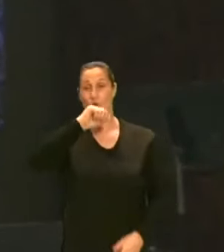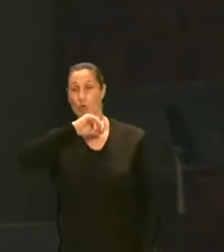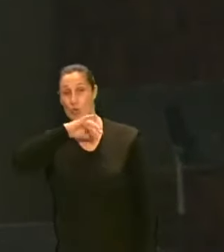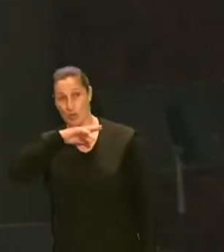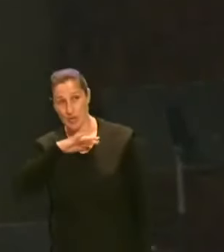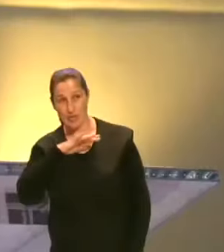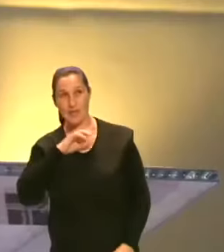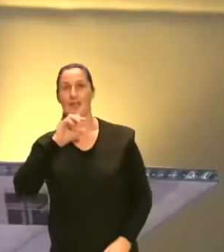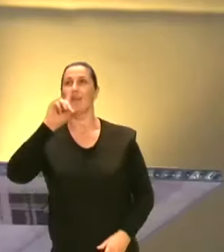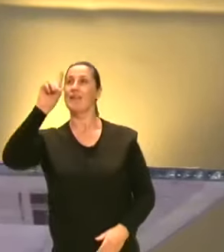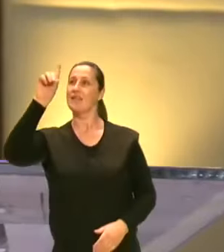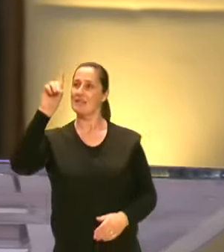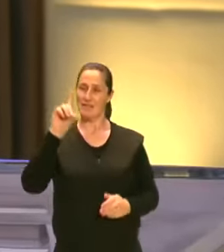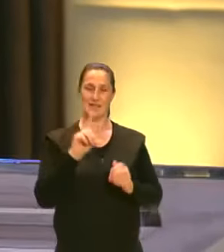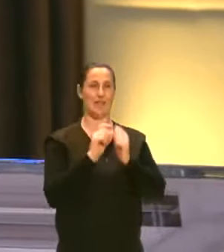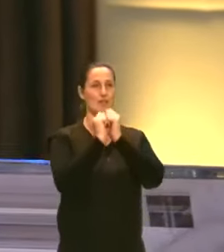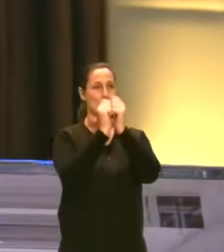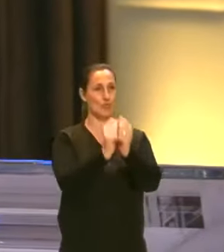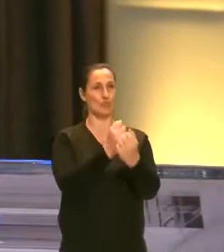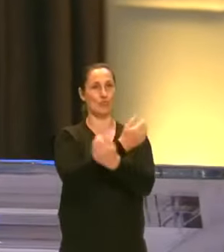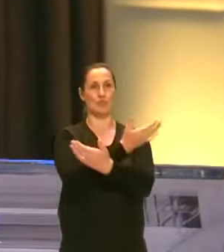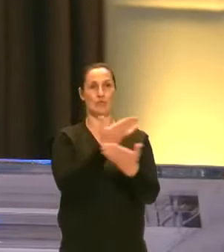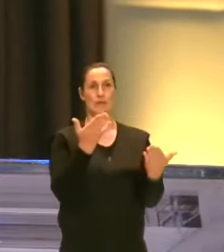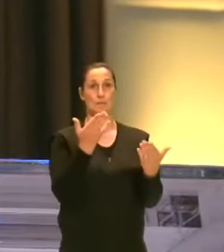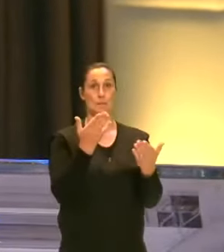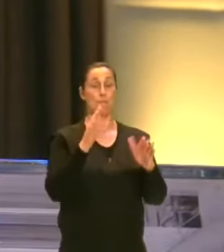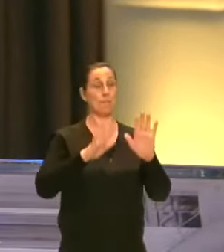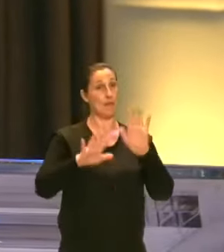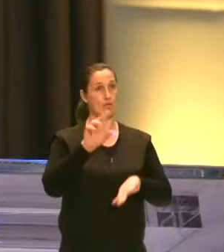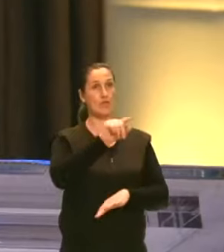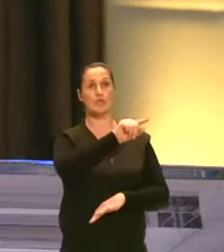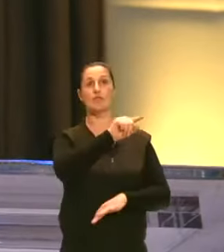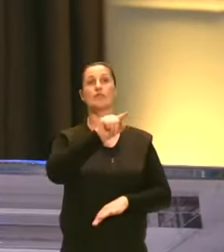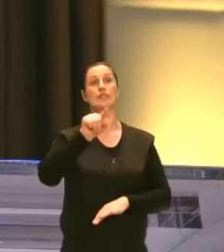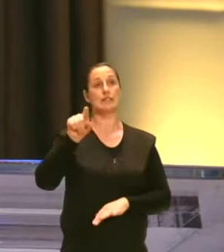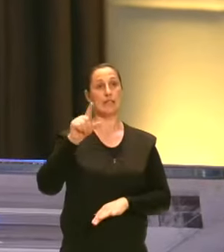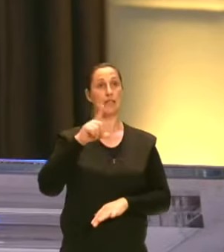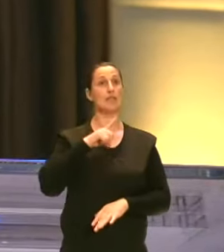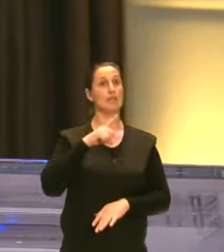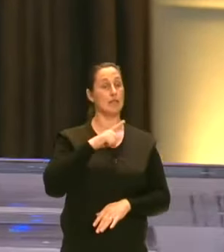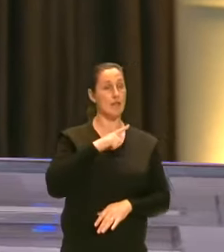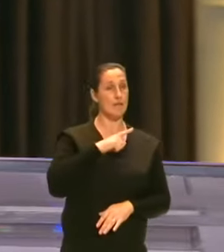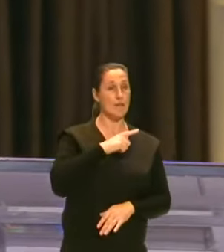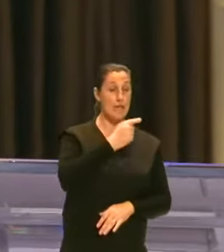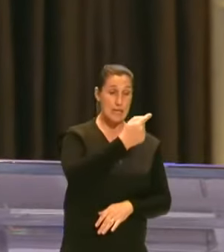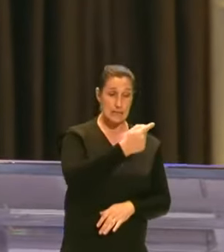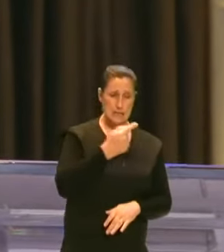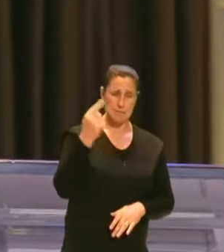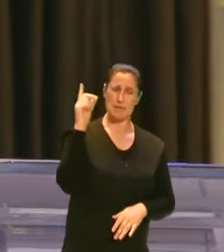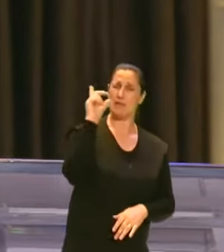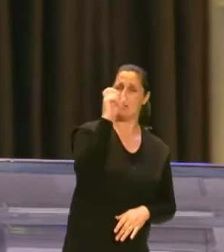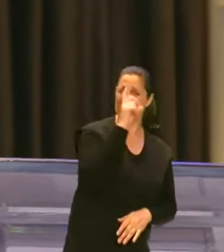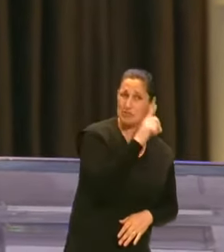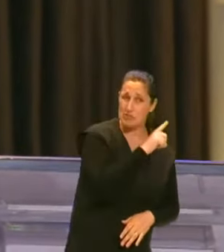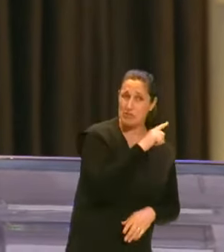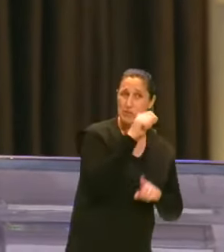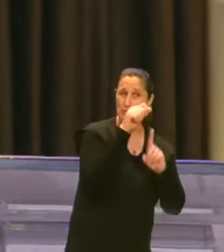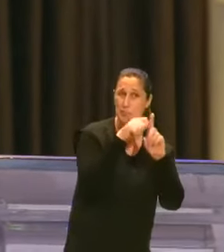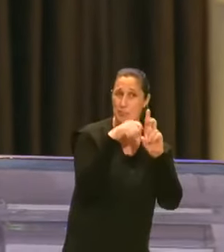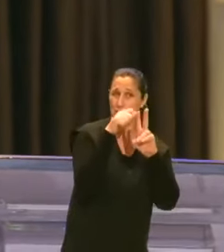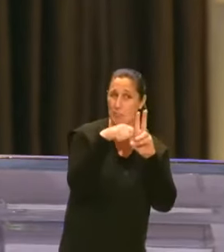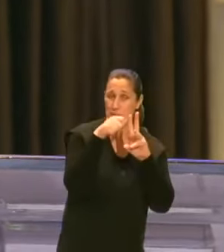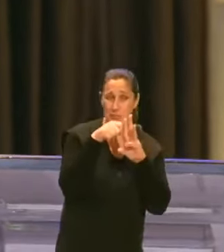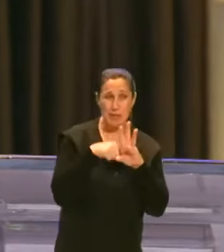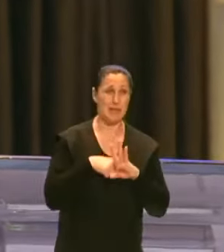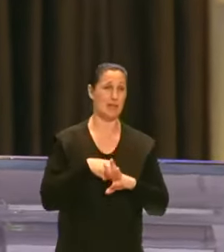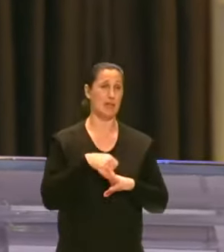Talvez você chegou aqui num dia muito mau. Uma semana muito difícil. Talvez os últimos meses não